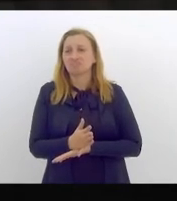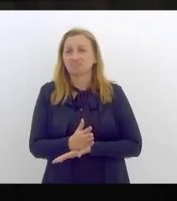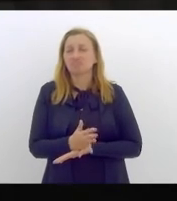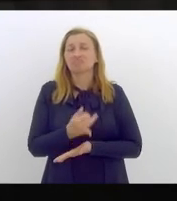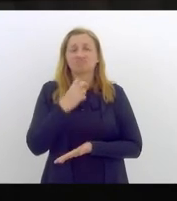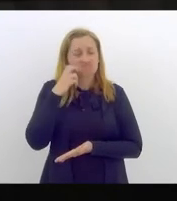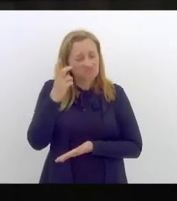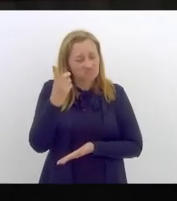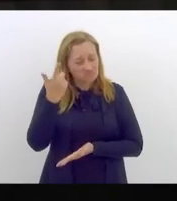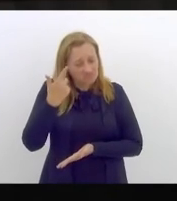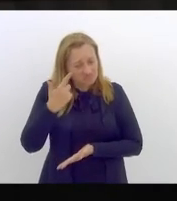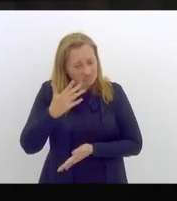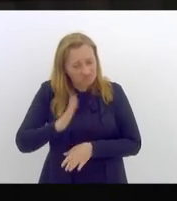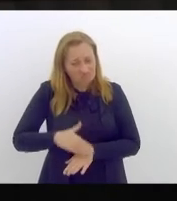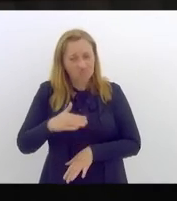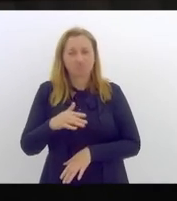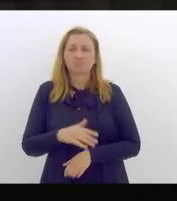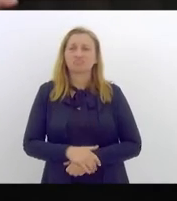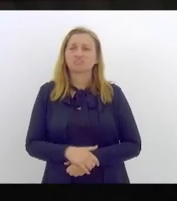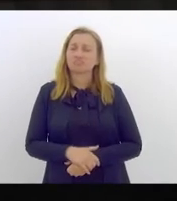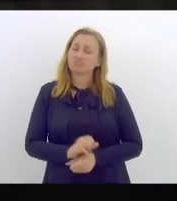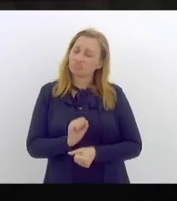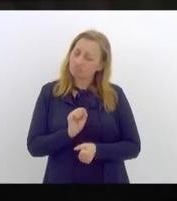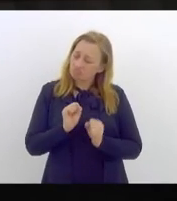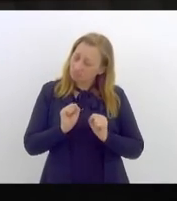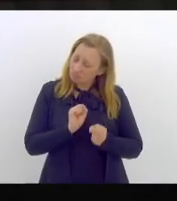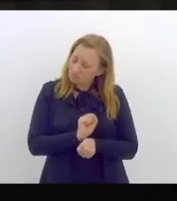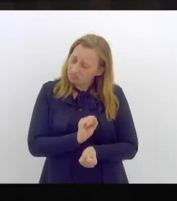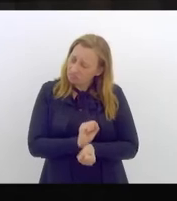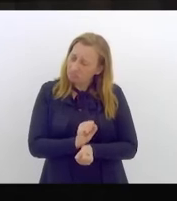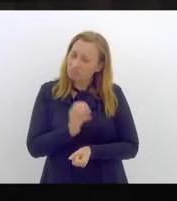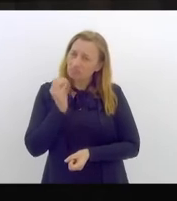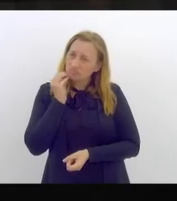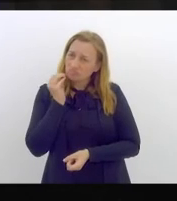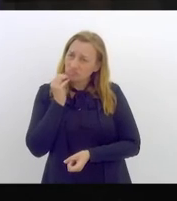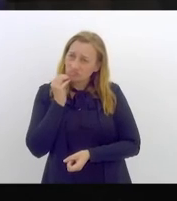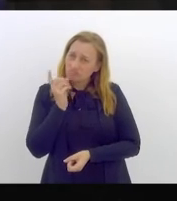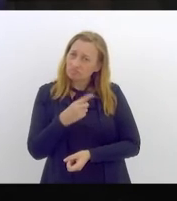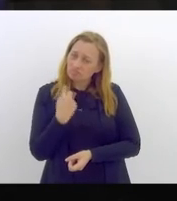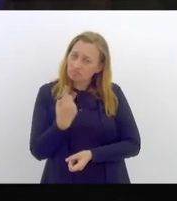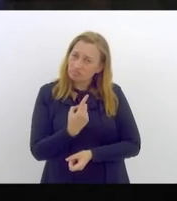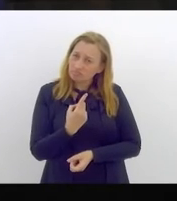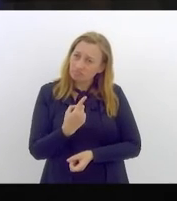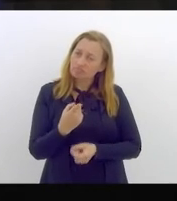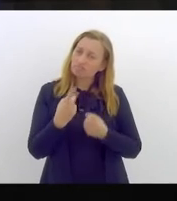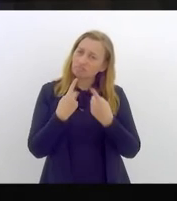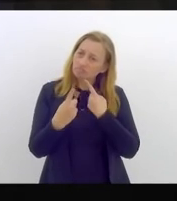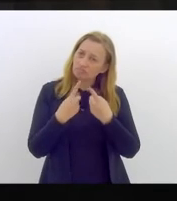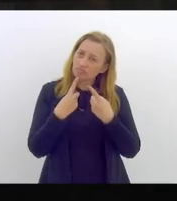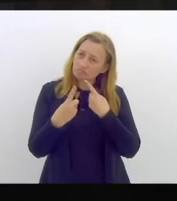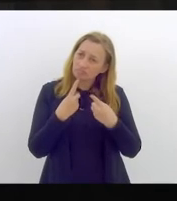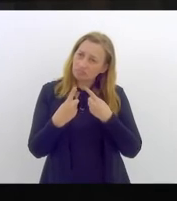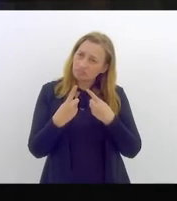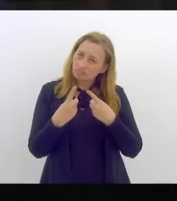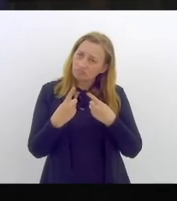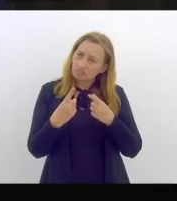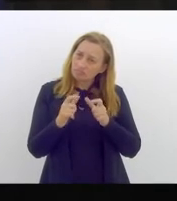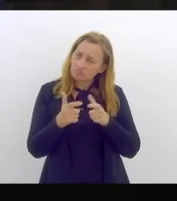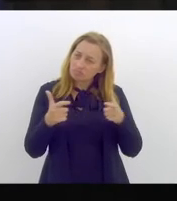mais vergonhoso a mim. Espero que haja oportunidade até para a gente fazer uma discussão de forma